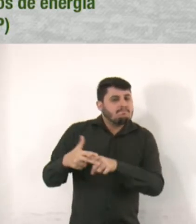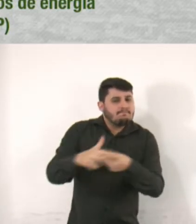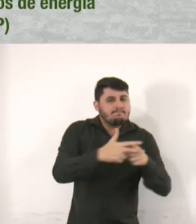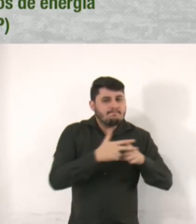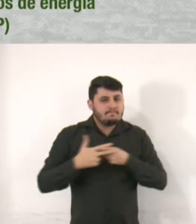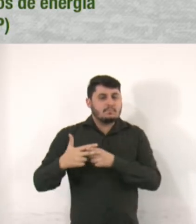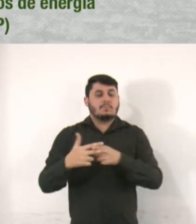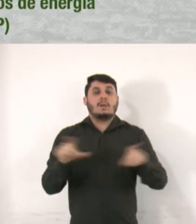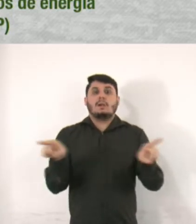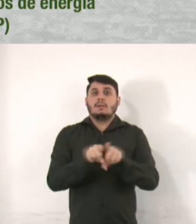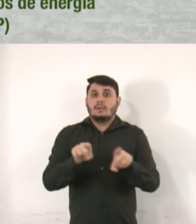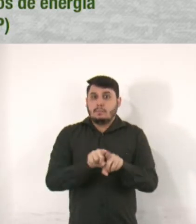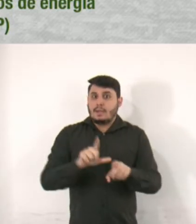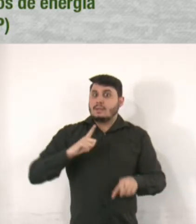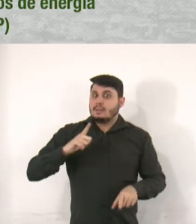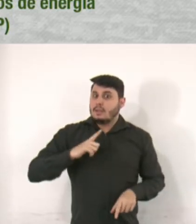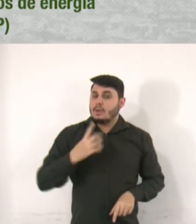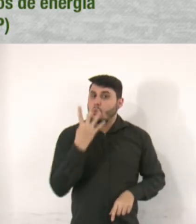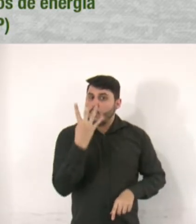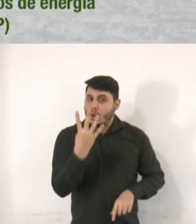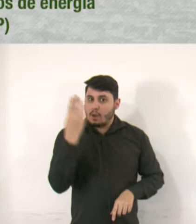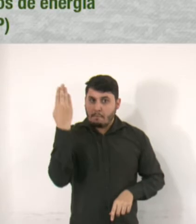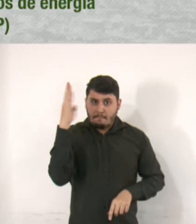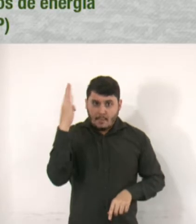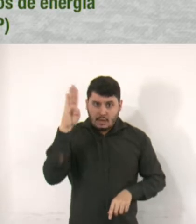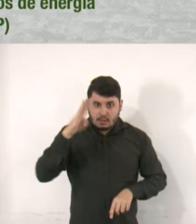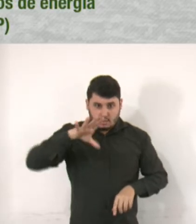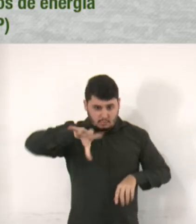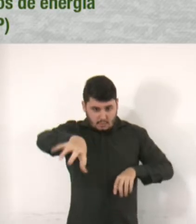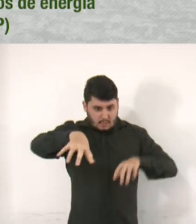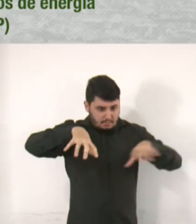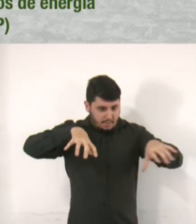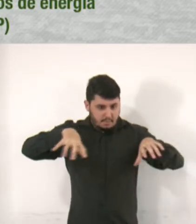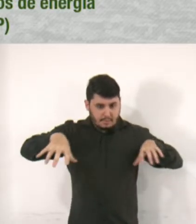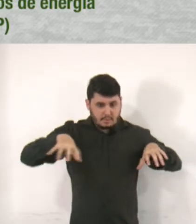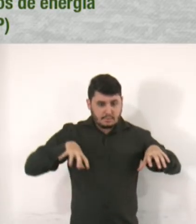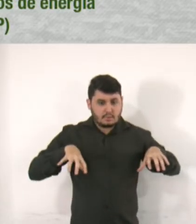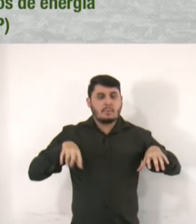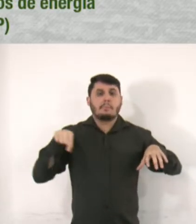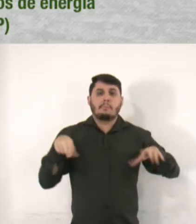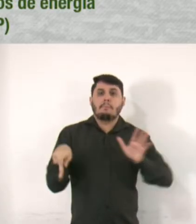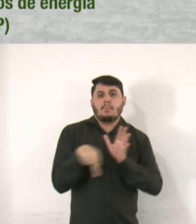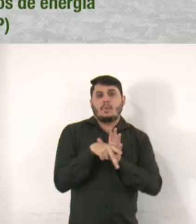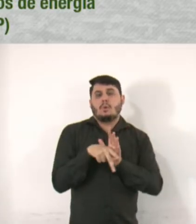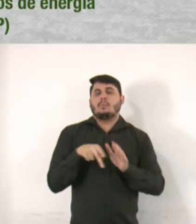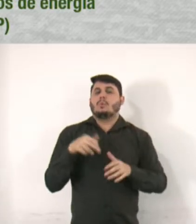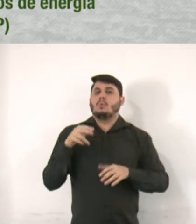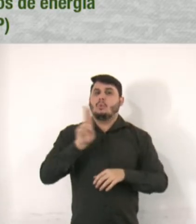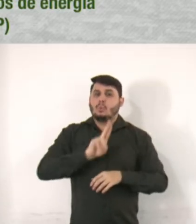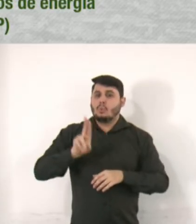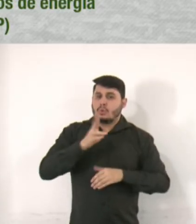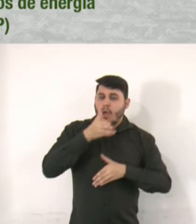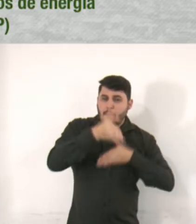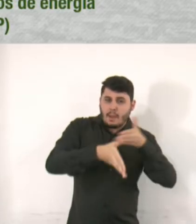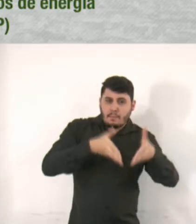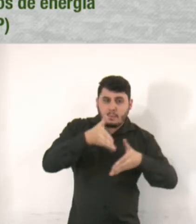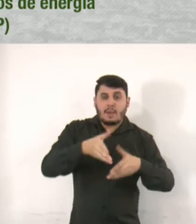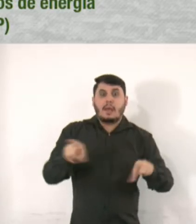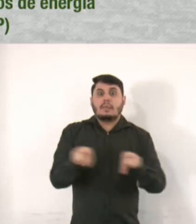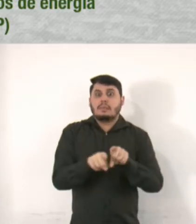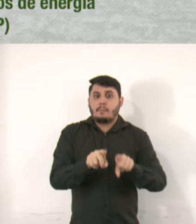são 4 banheiros, e que também vão ser importantíssimos no que toca à higienização das